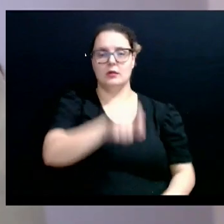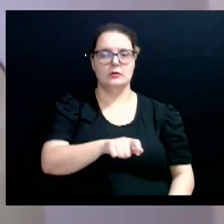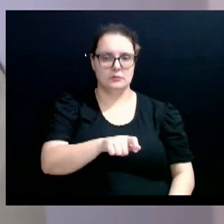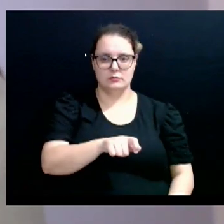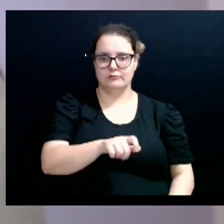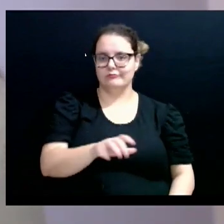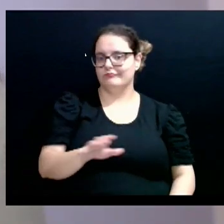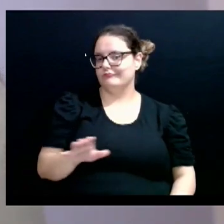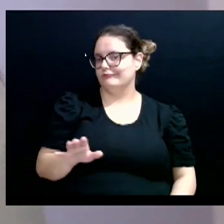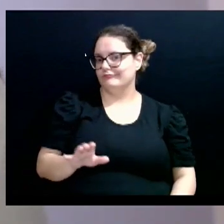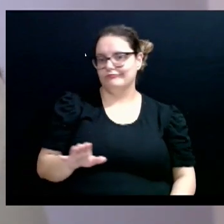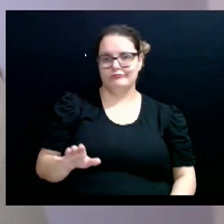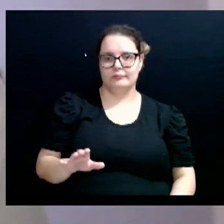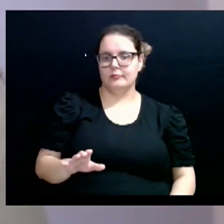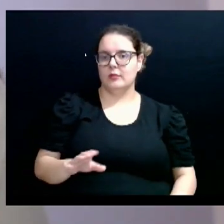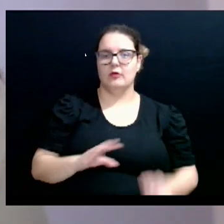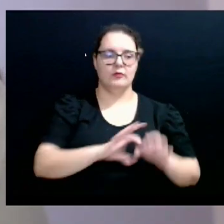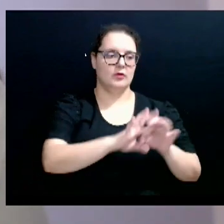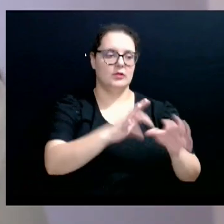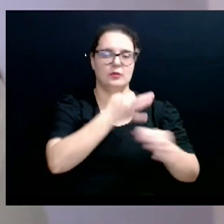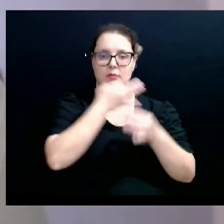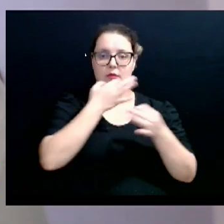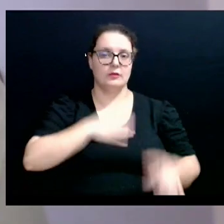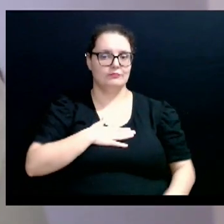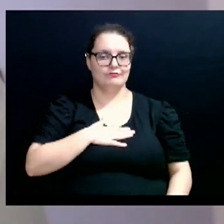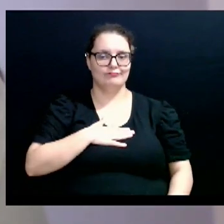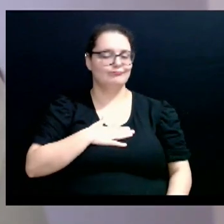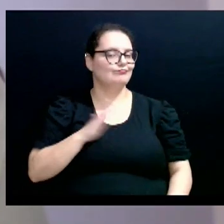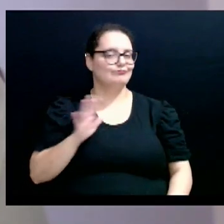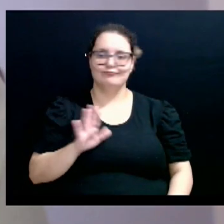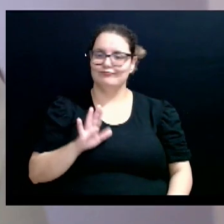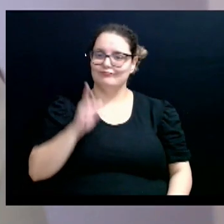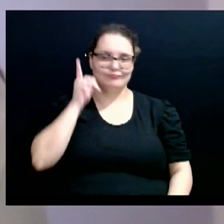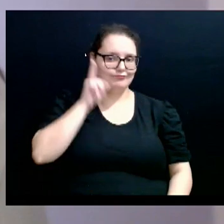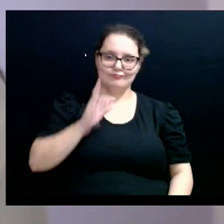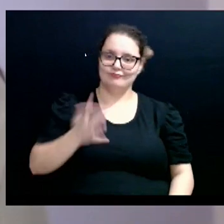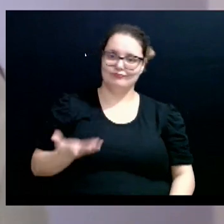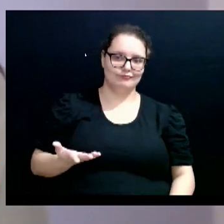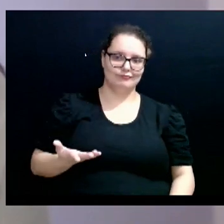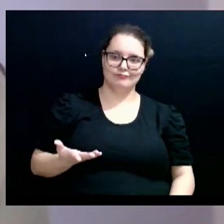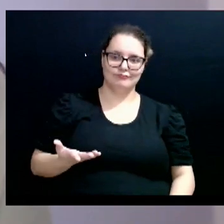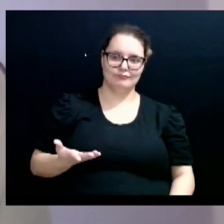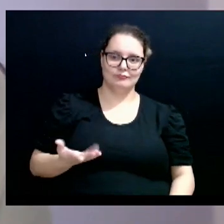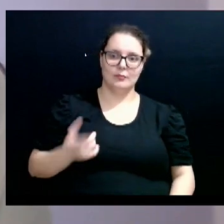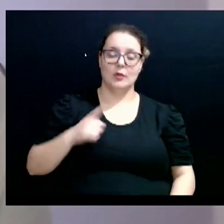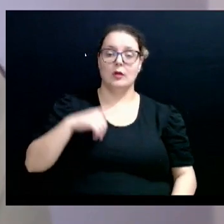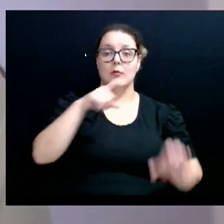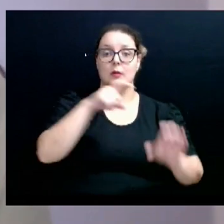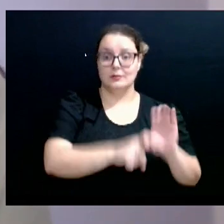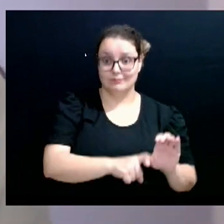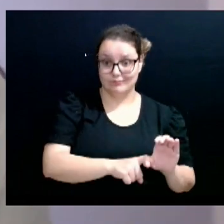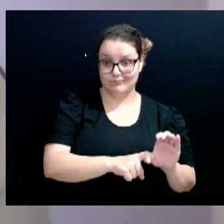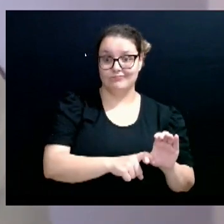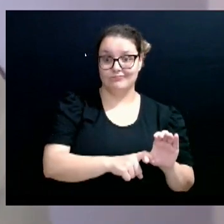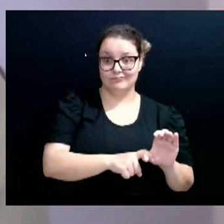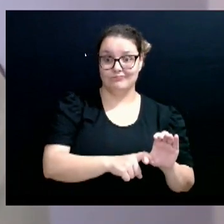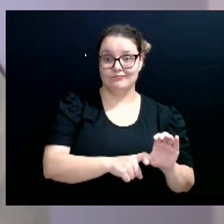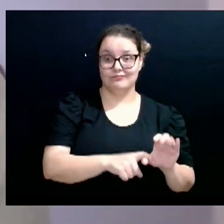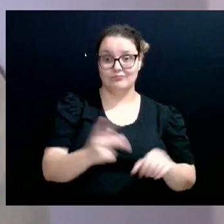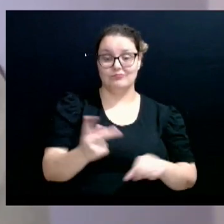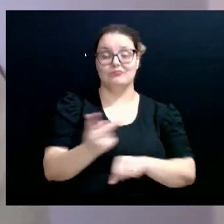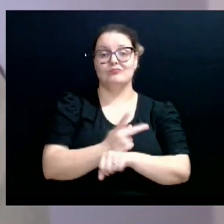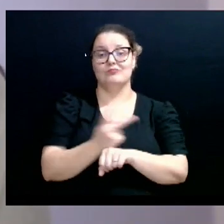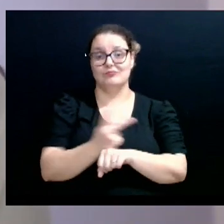do jeito perfeito para mim. Você não consegue, então você começa a ter uma dependência ali dessa busca, pode ser muitas